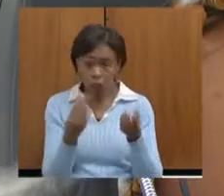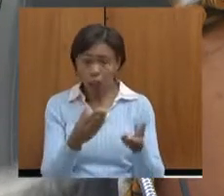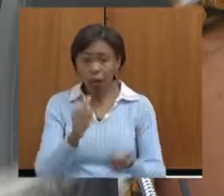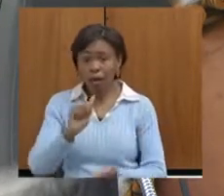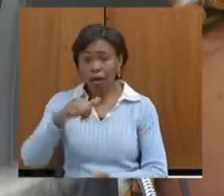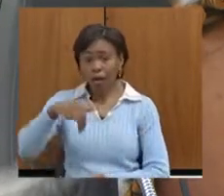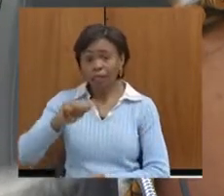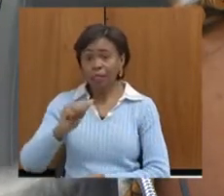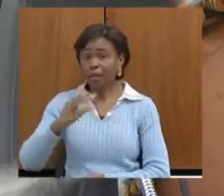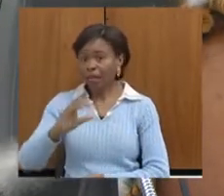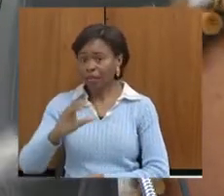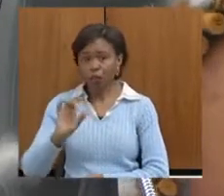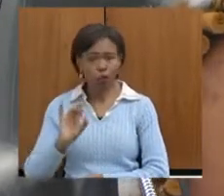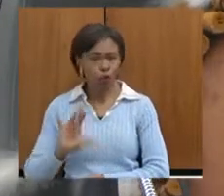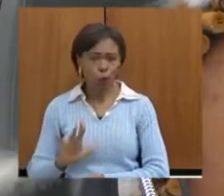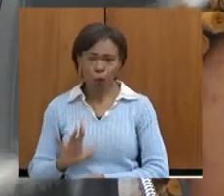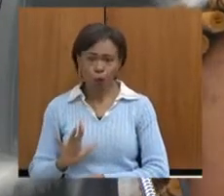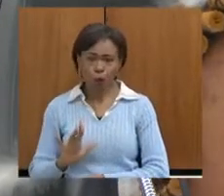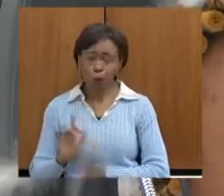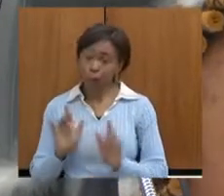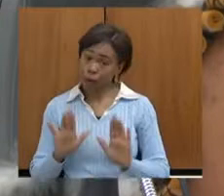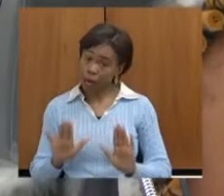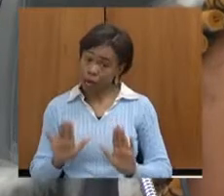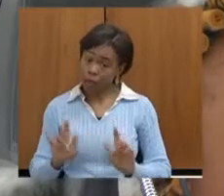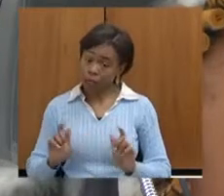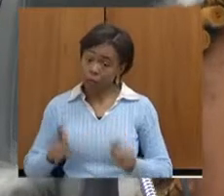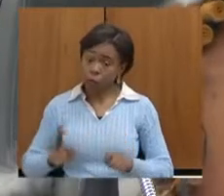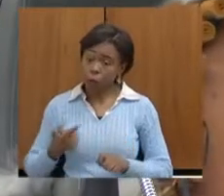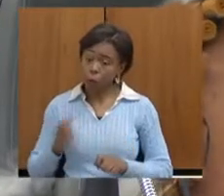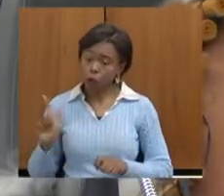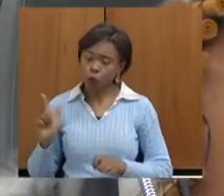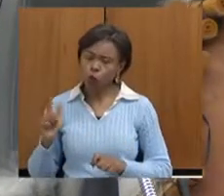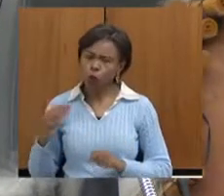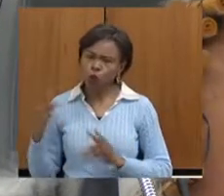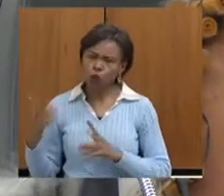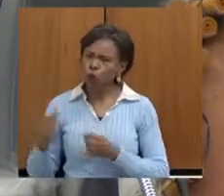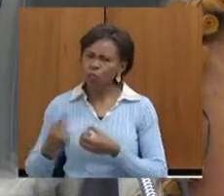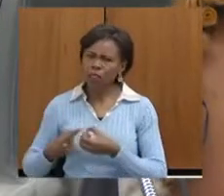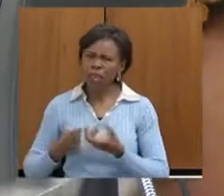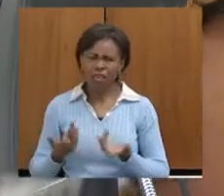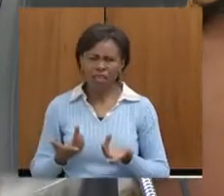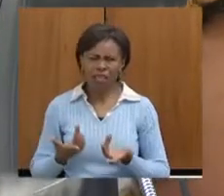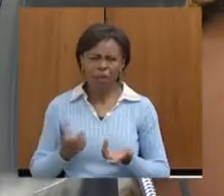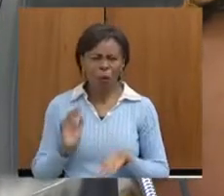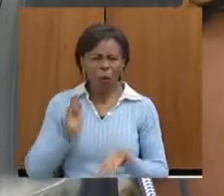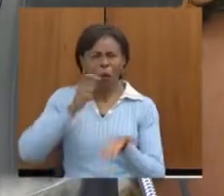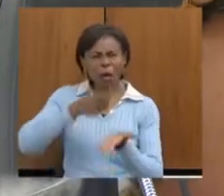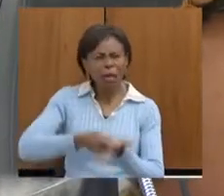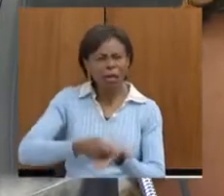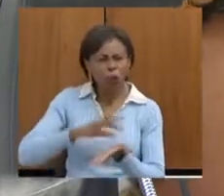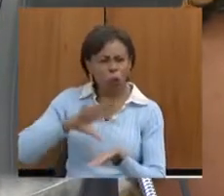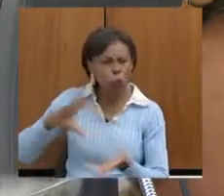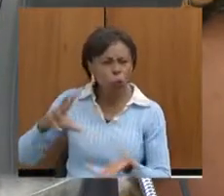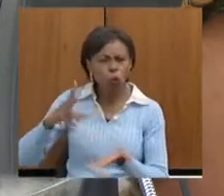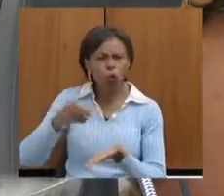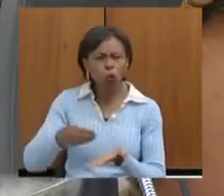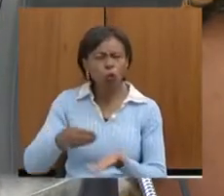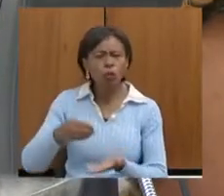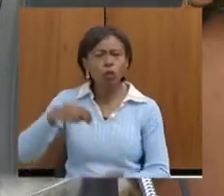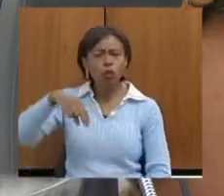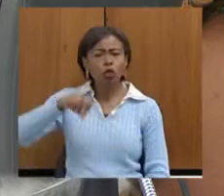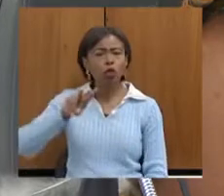valendo para todas as outras cidades quitação geral depois de uma enchente Gente olha o seu geral recebendo novel nem vários o que